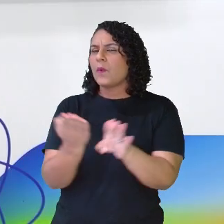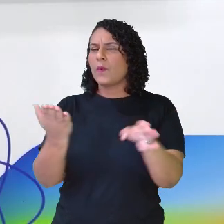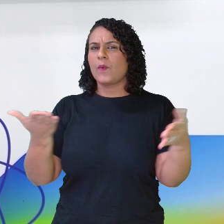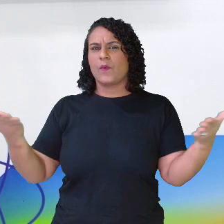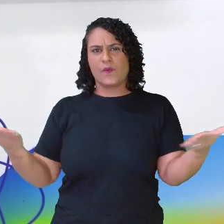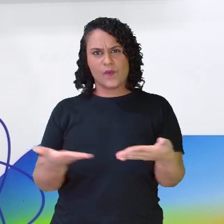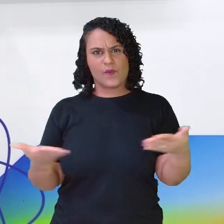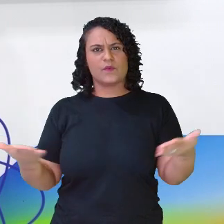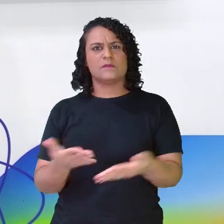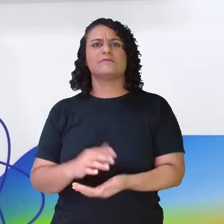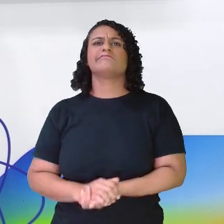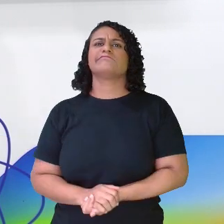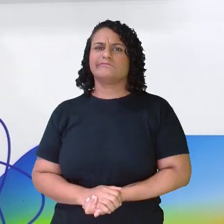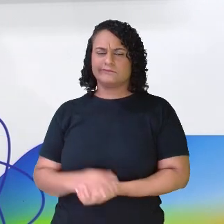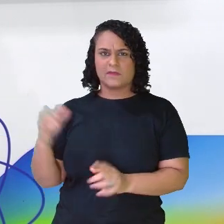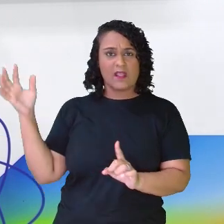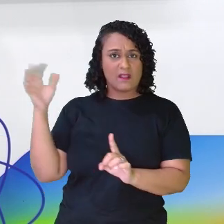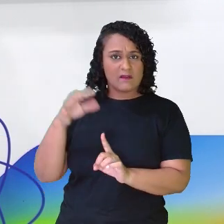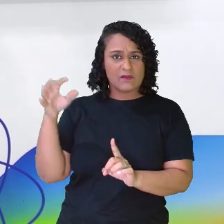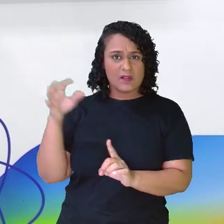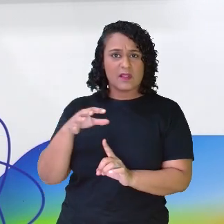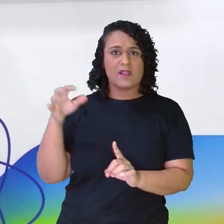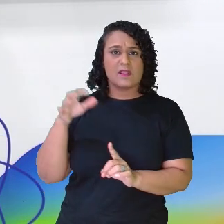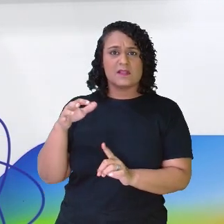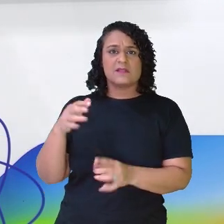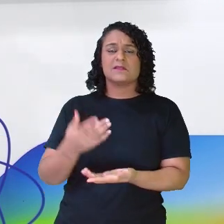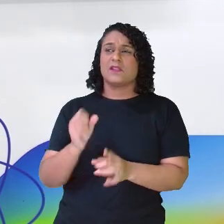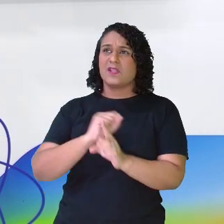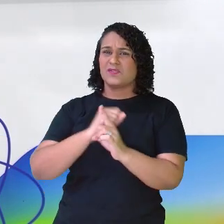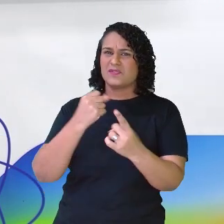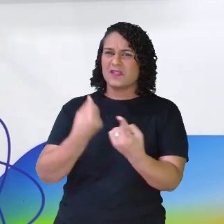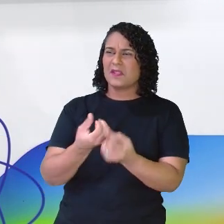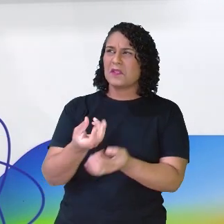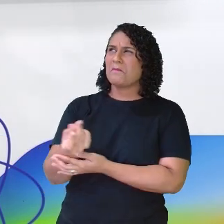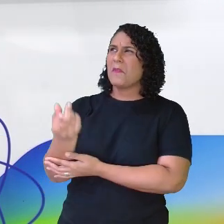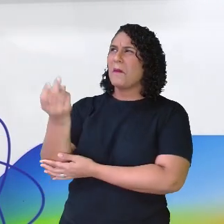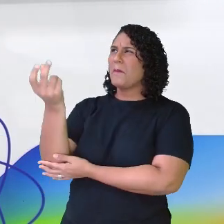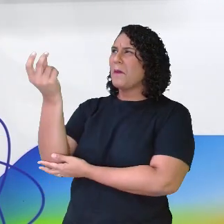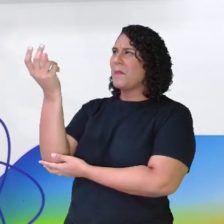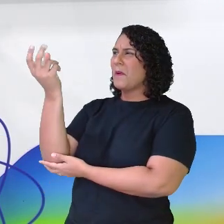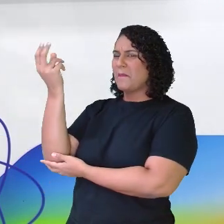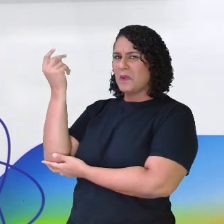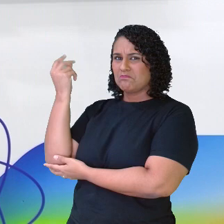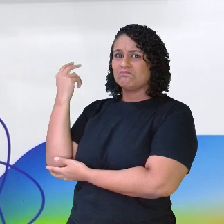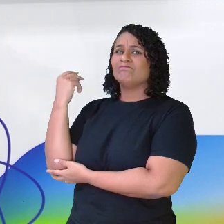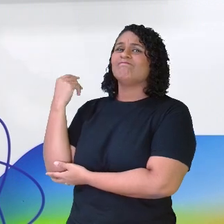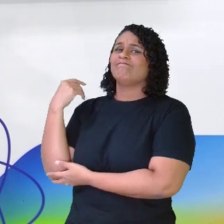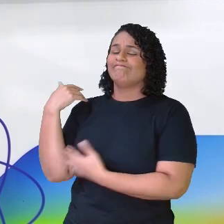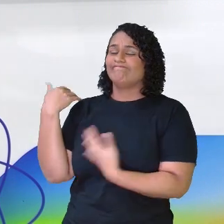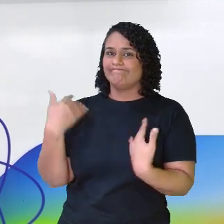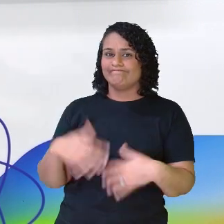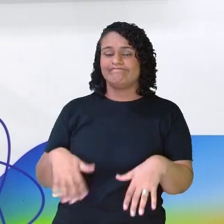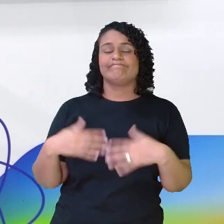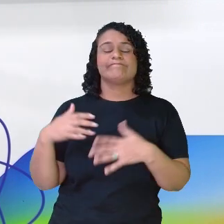hoje ainda é herança, é resquício daquela sociedade lá de trás, lá do passado. Isso